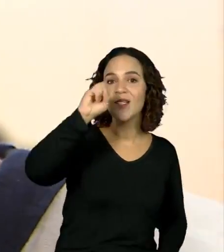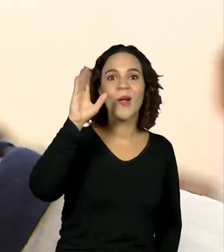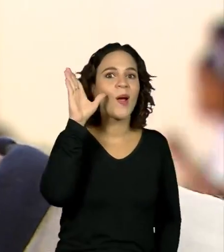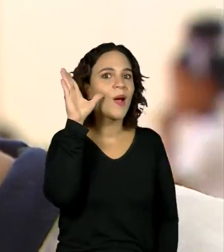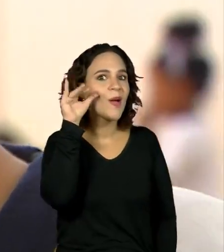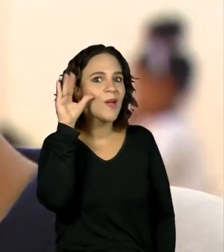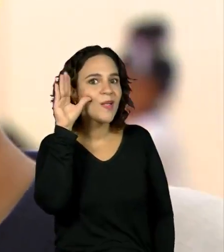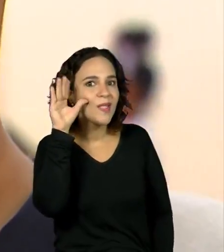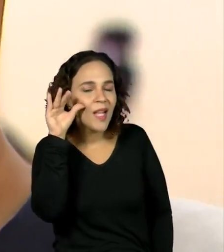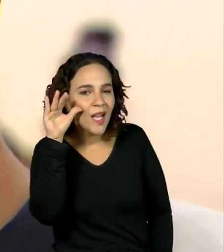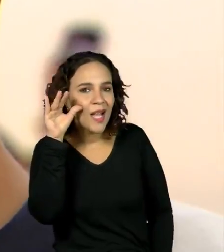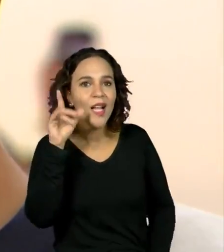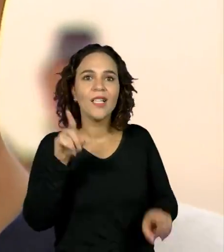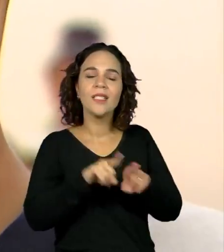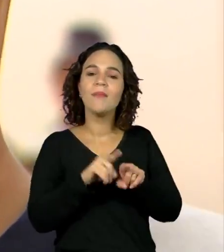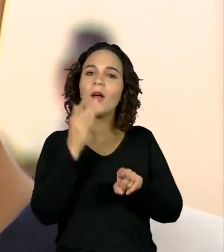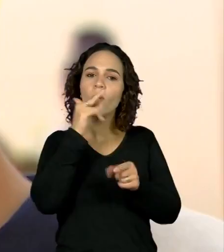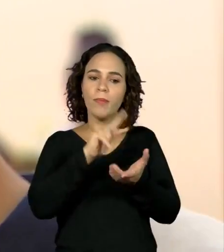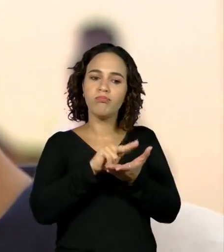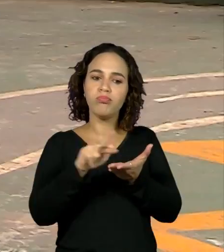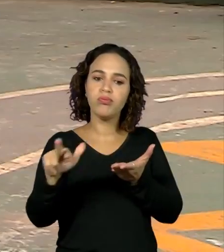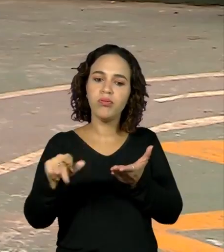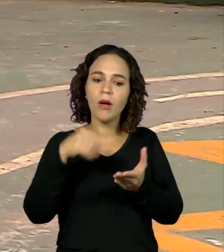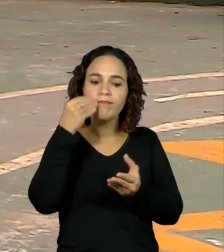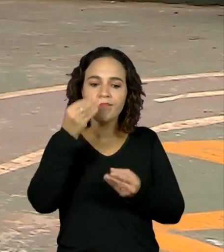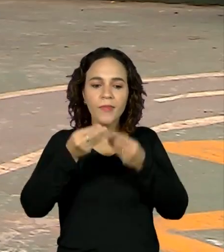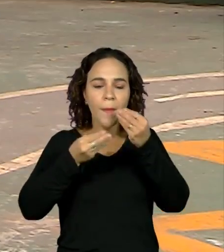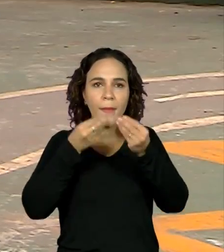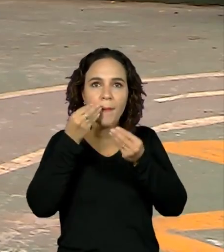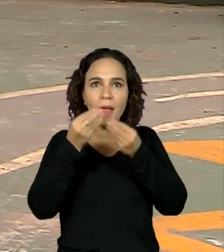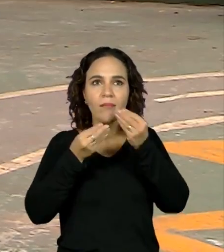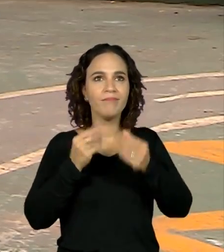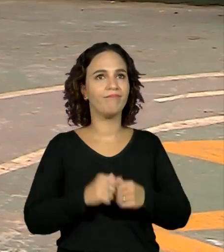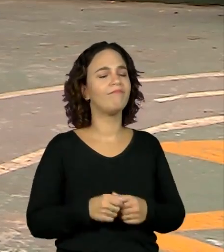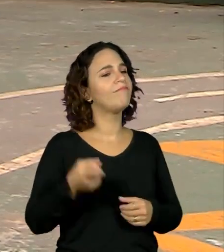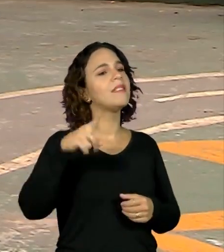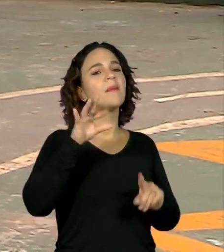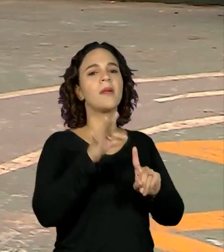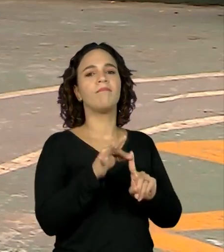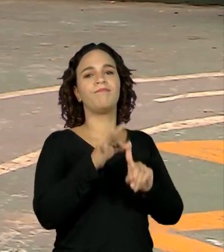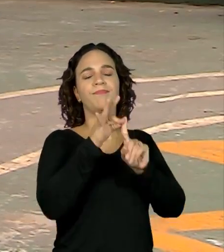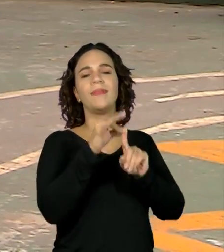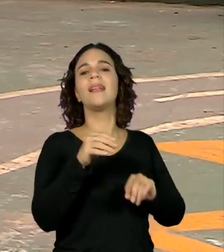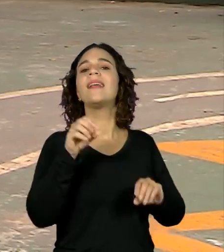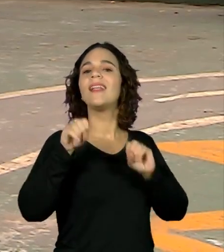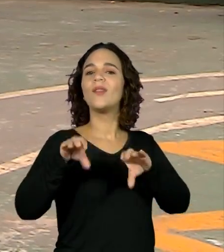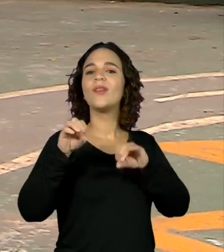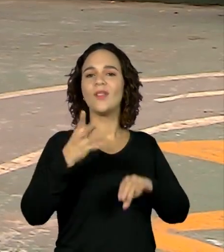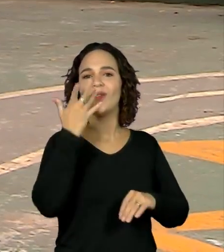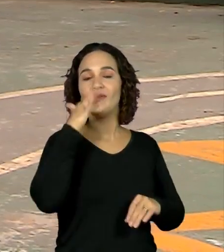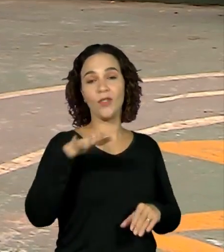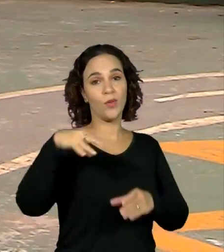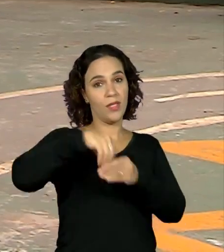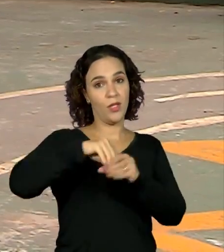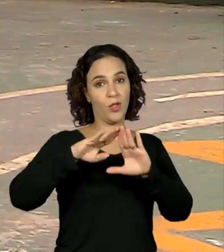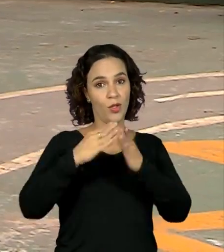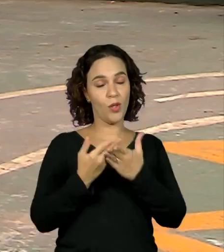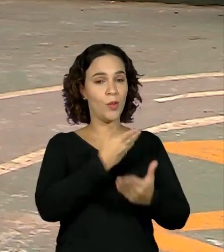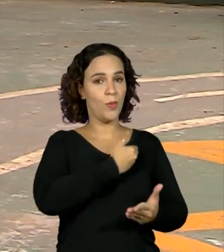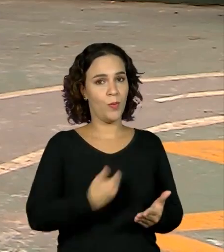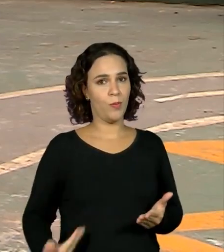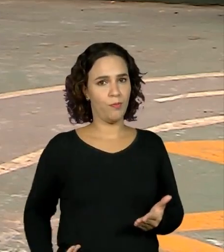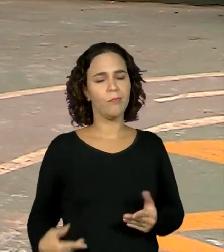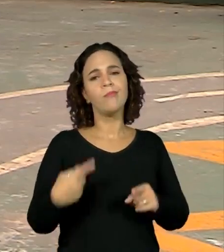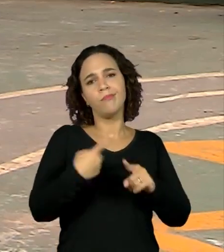amplia o repertório dos alimentos ingeridos. A gente sempre privilegiou a educação infantil na escola pública, justamente porque a gente sabe